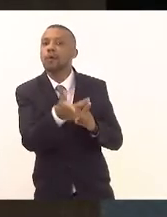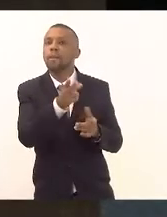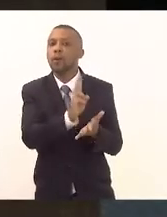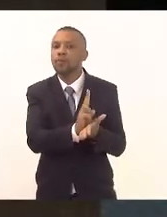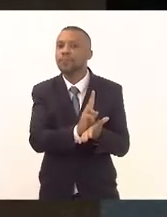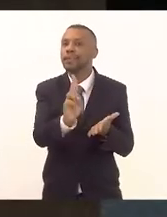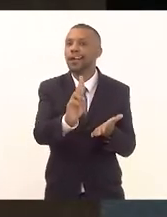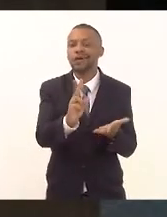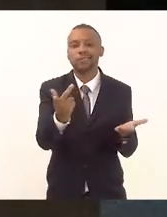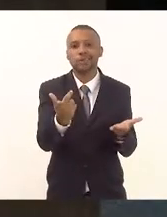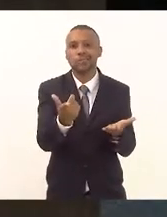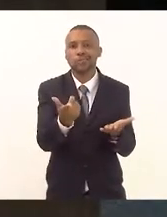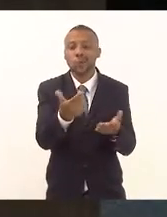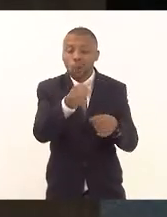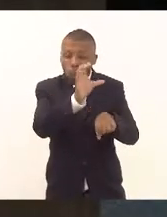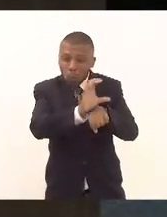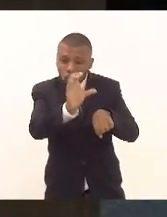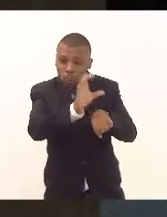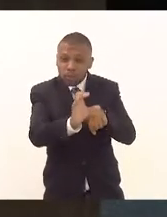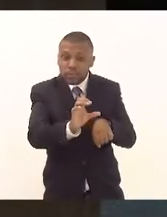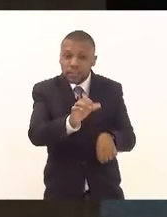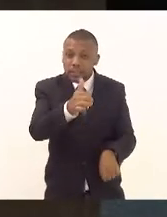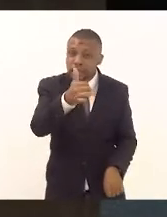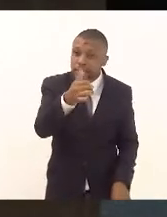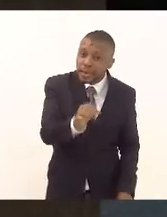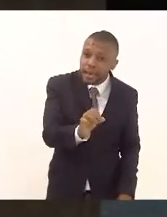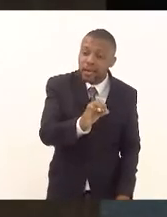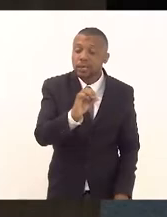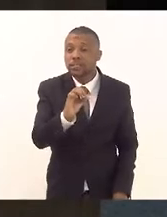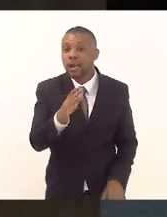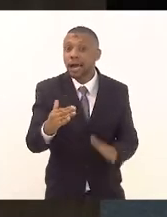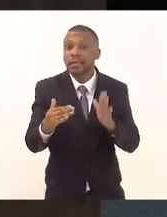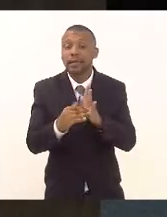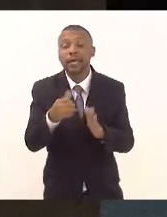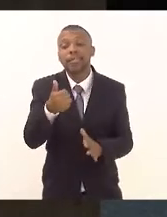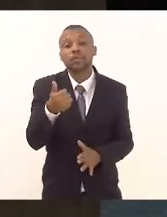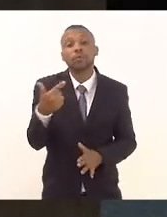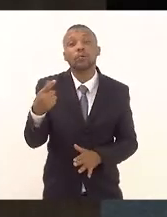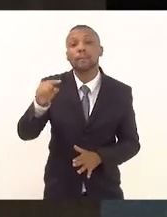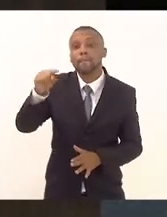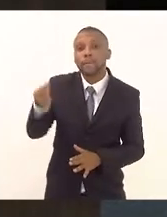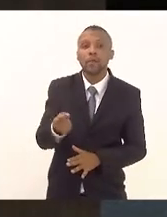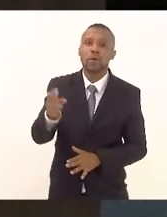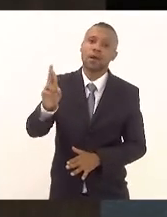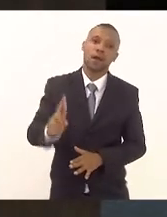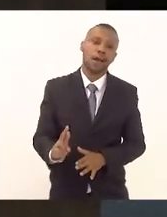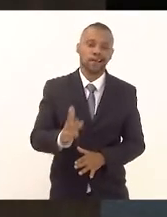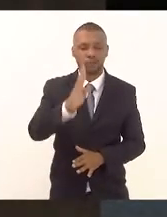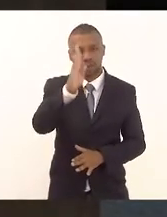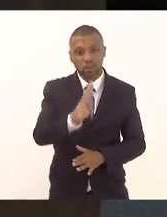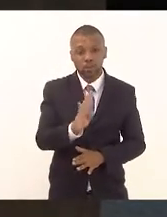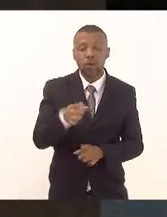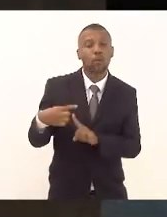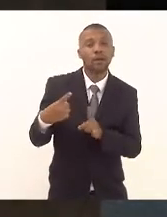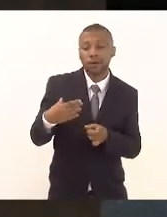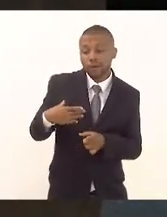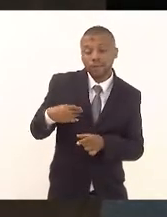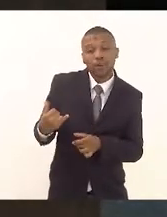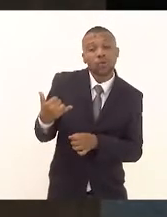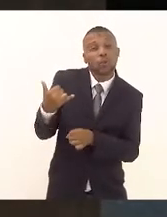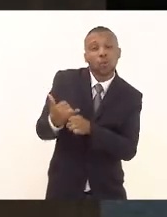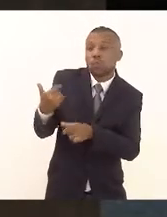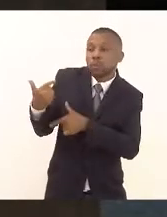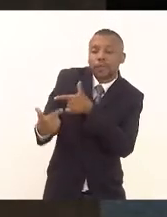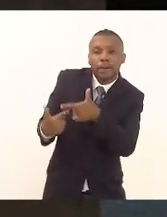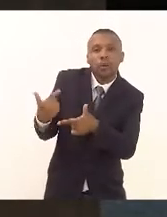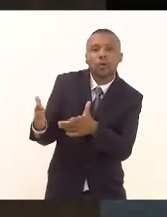que custa um curso de 10, 12 mil reais no Brasil. Por que o filho do operário não pode ser médico no